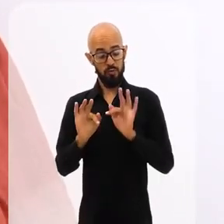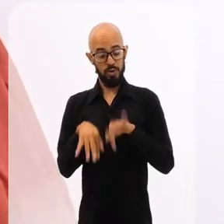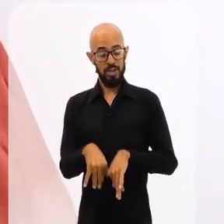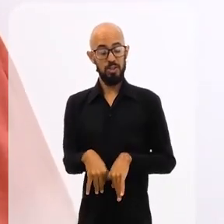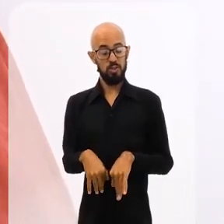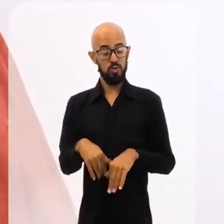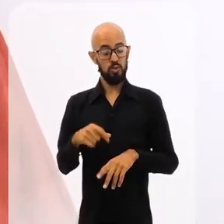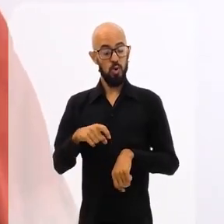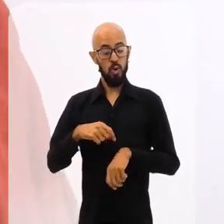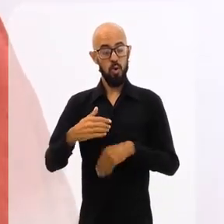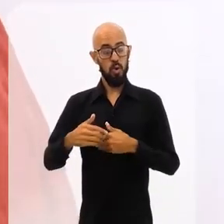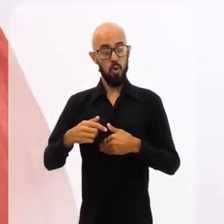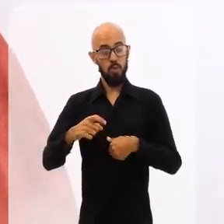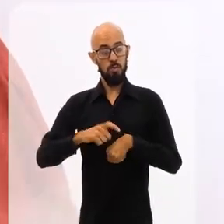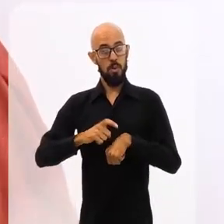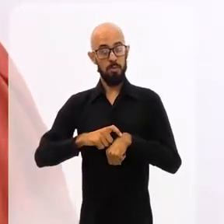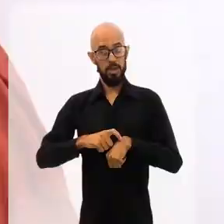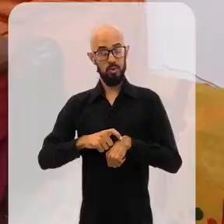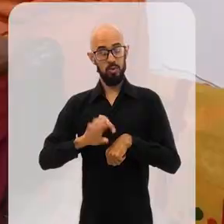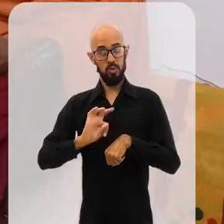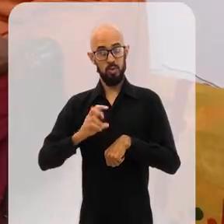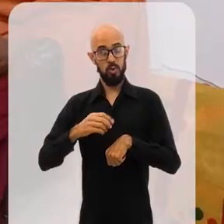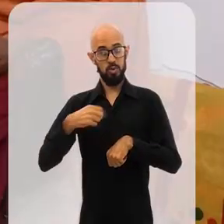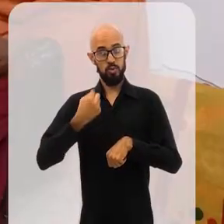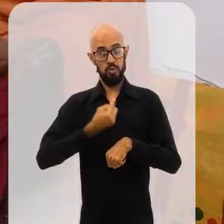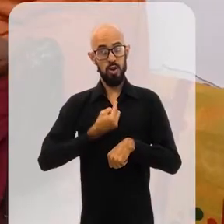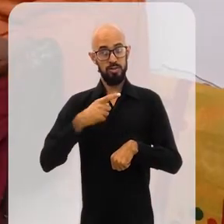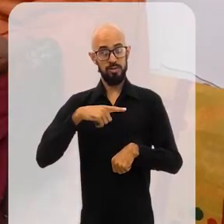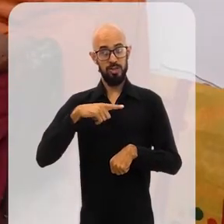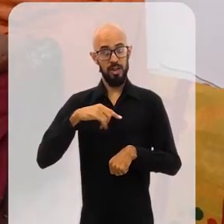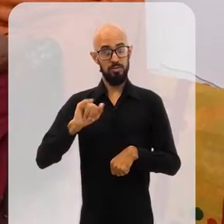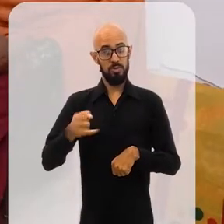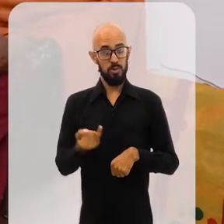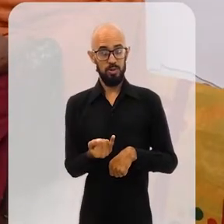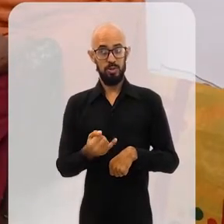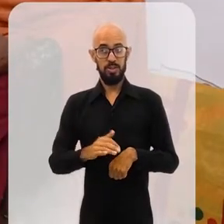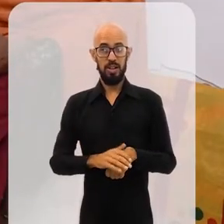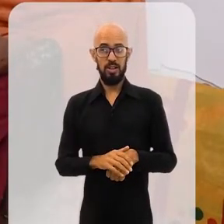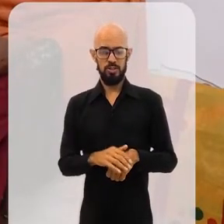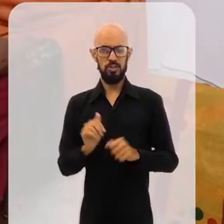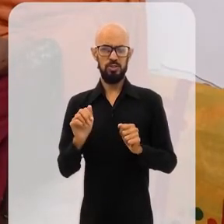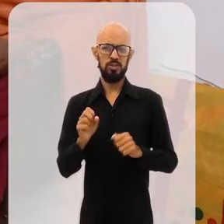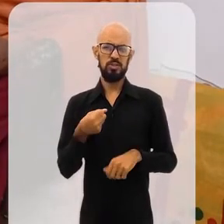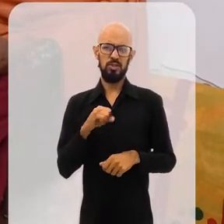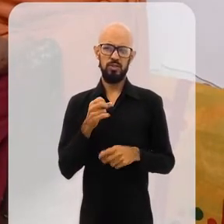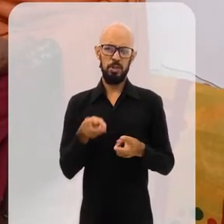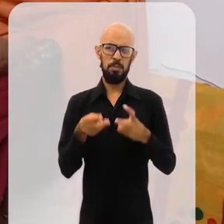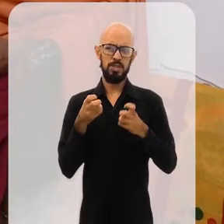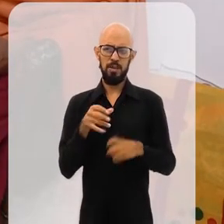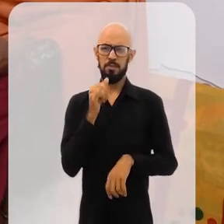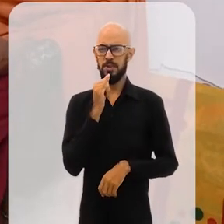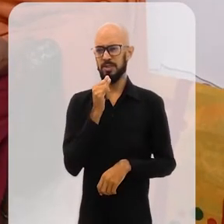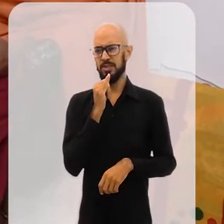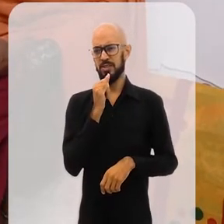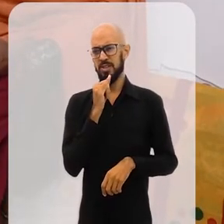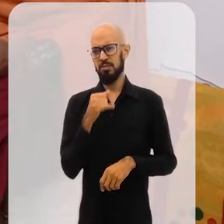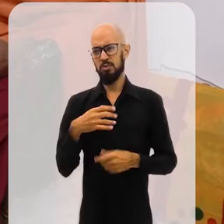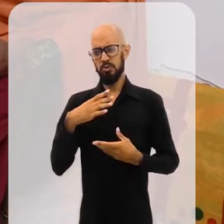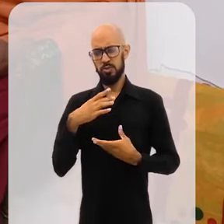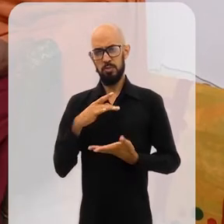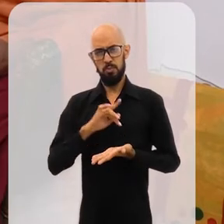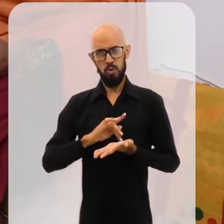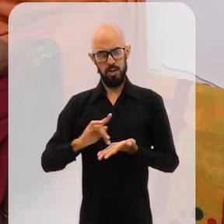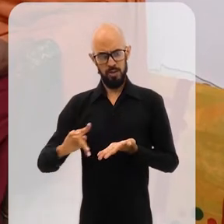mas de algo que ele já vinha construindo. E todos nós temos essa oportunidade. Você pode ver, por exemplo, a gente está falando em